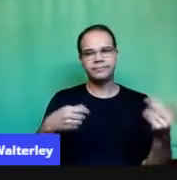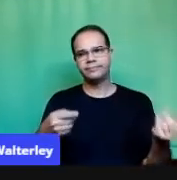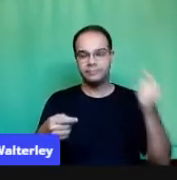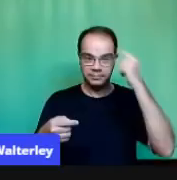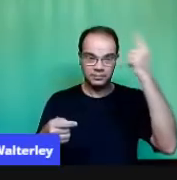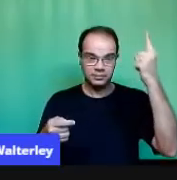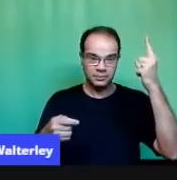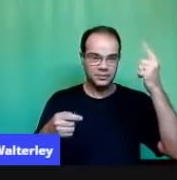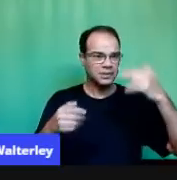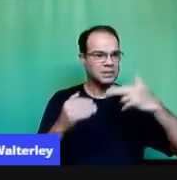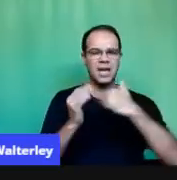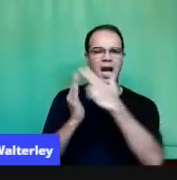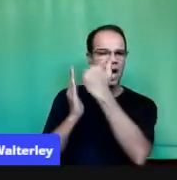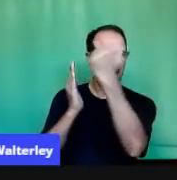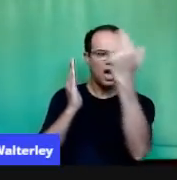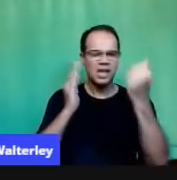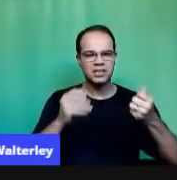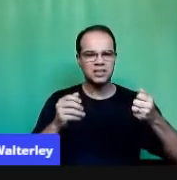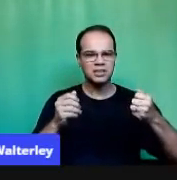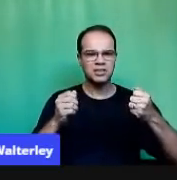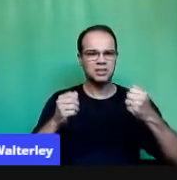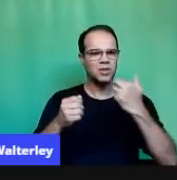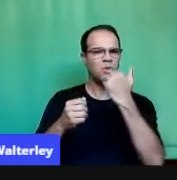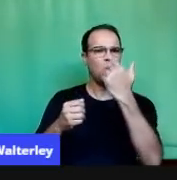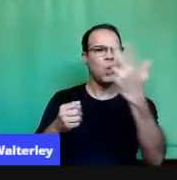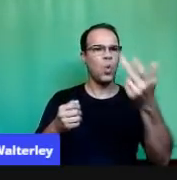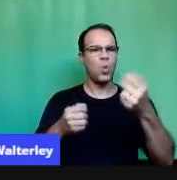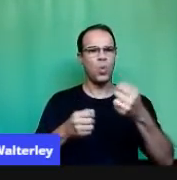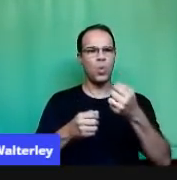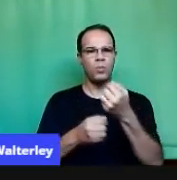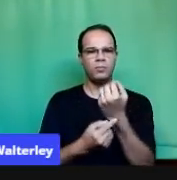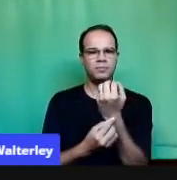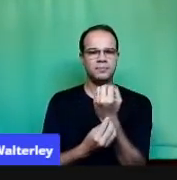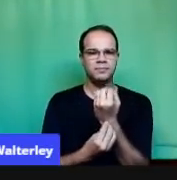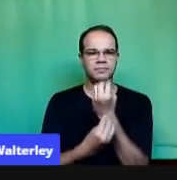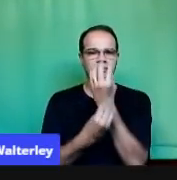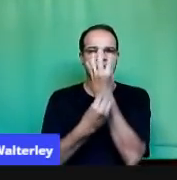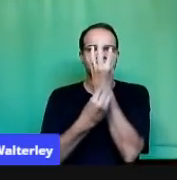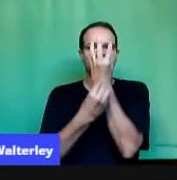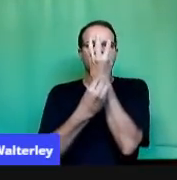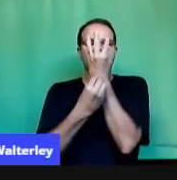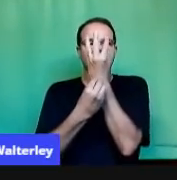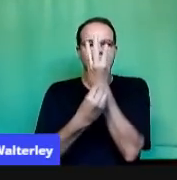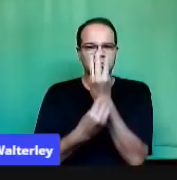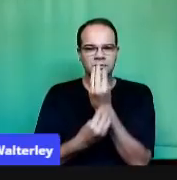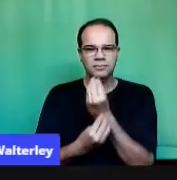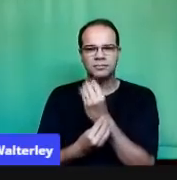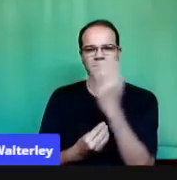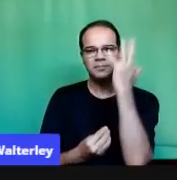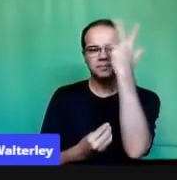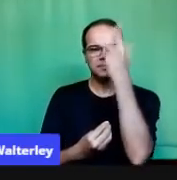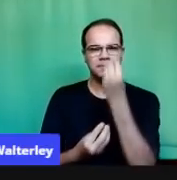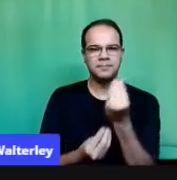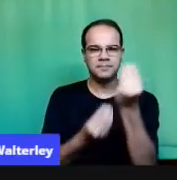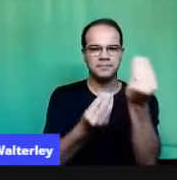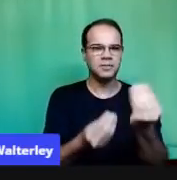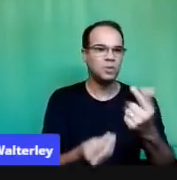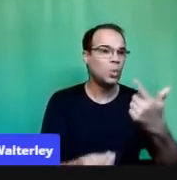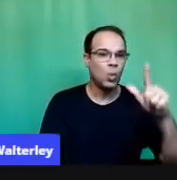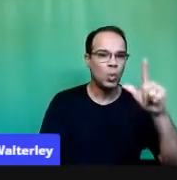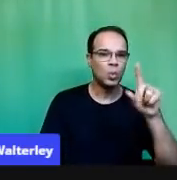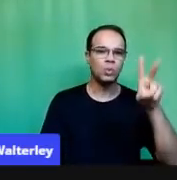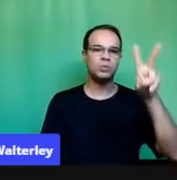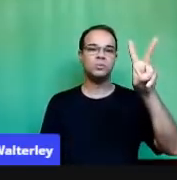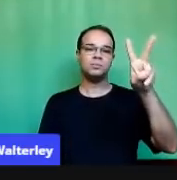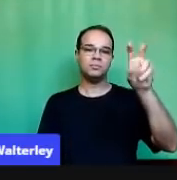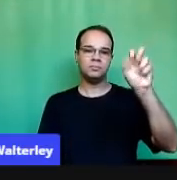nenhum som, nenhuma cor, nenhuma flor, nem Van Gogh, nem Tom Jobim, nem Gonzaga,